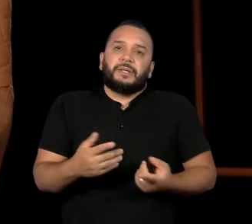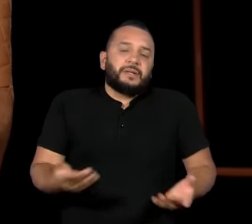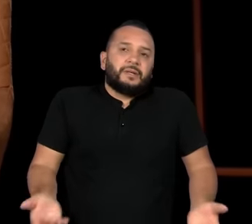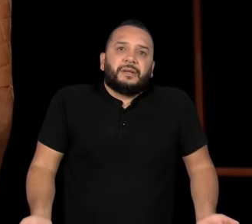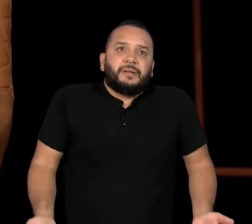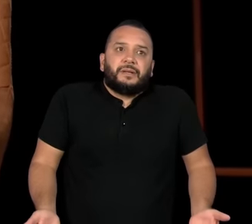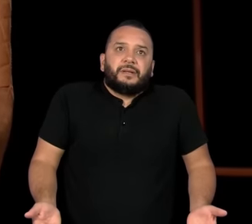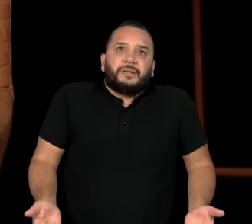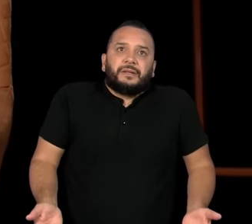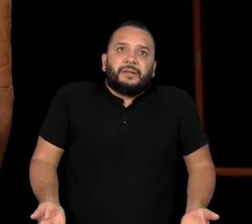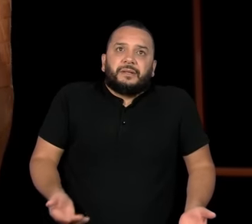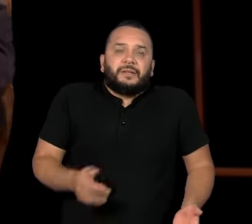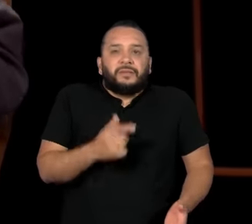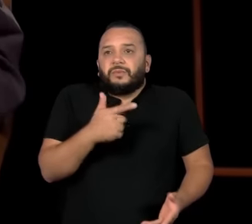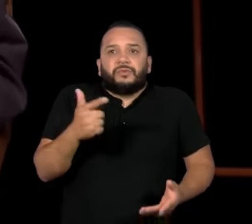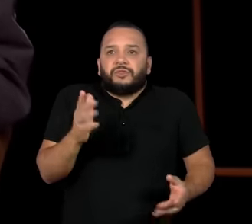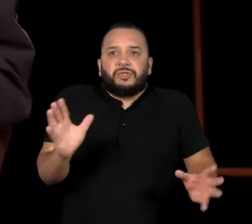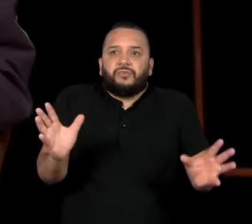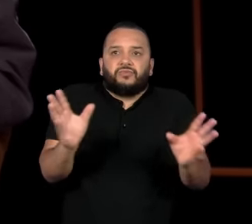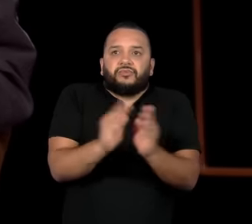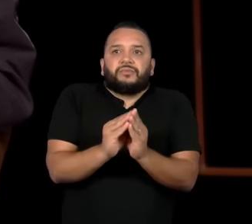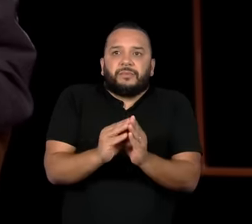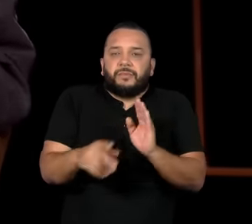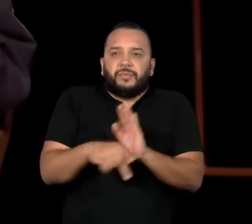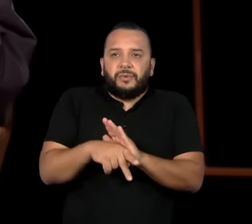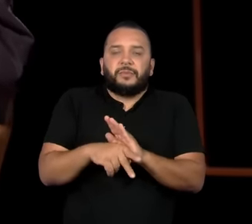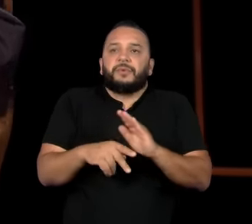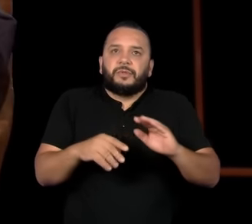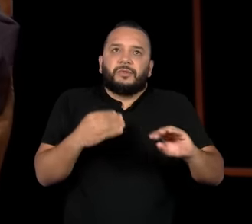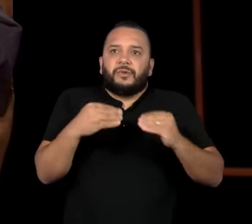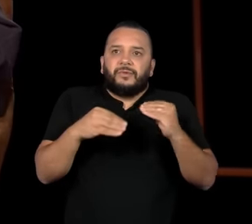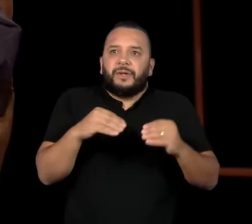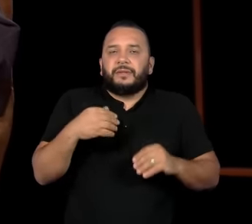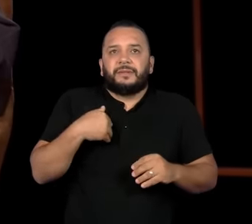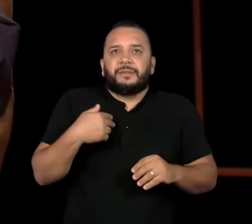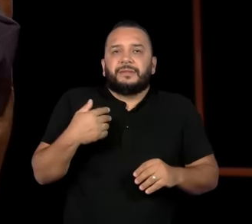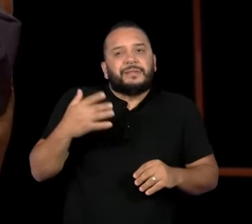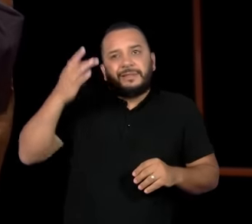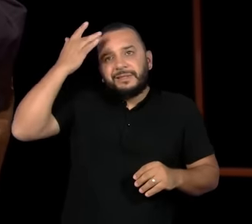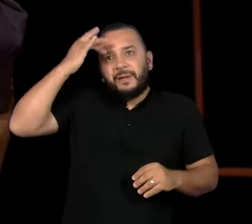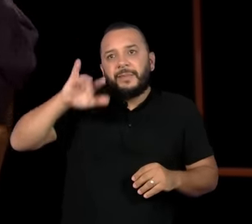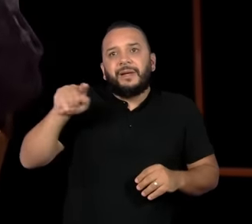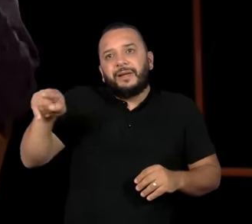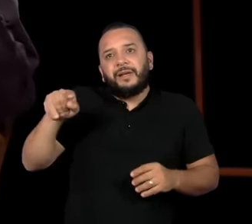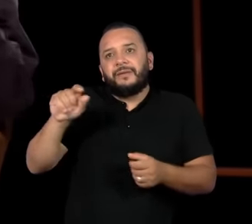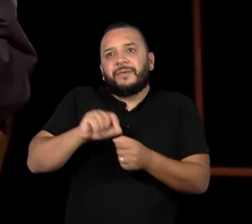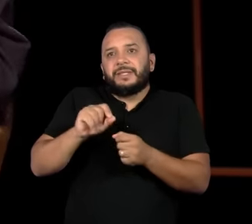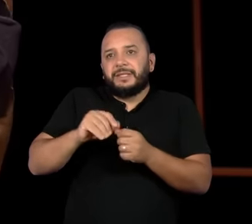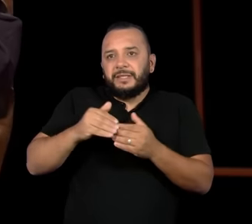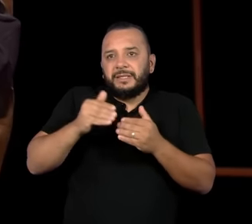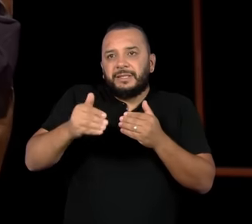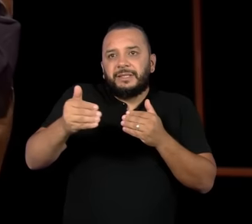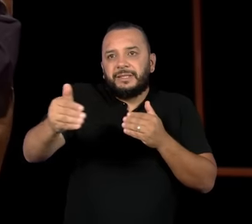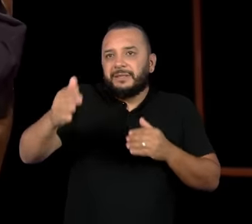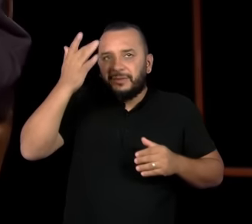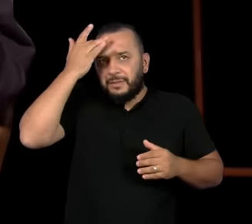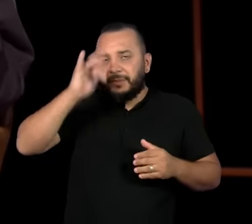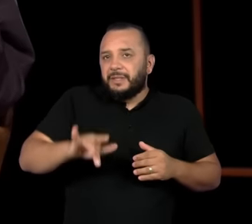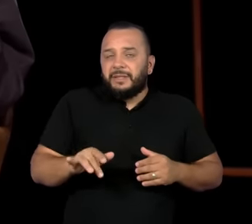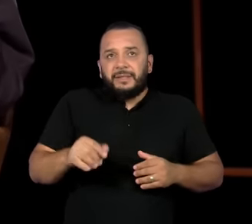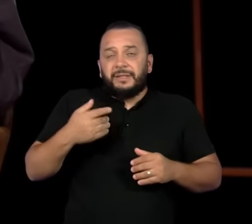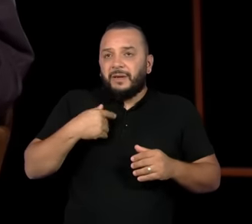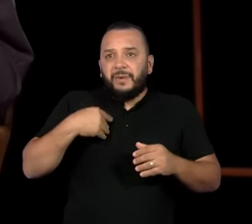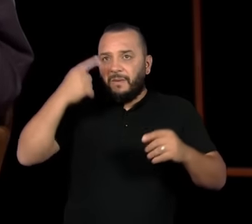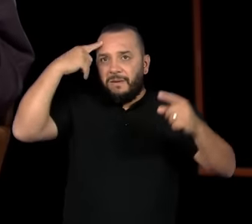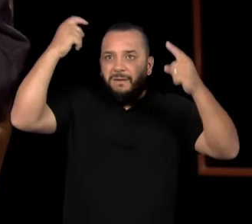não existia sinopse. Não tinha como saber o que ele queria fazer em seguida. Então, foi fazendo meio da